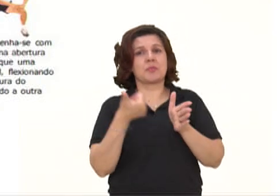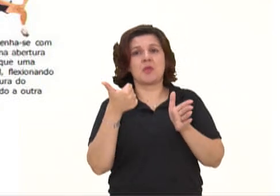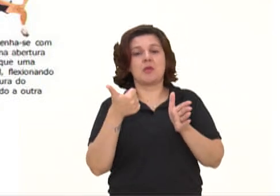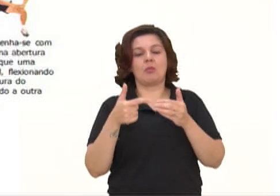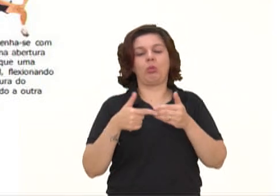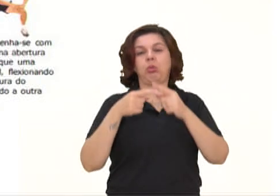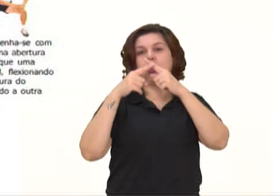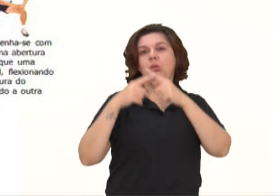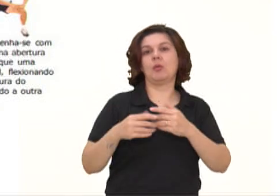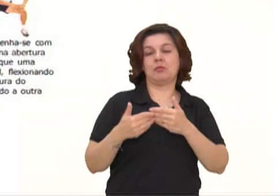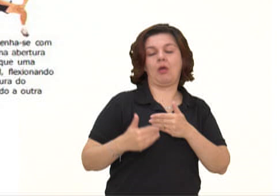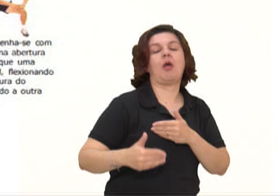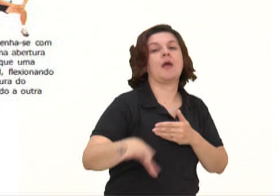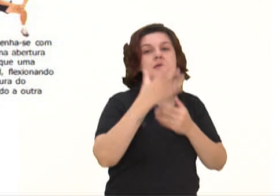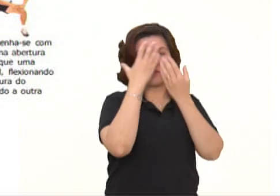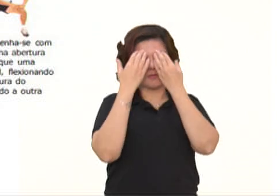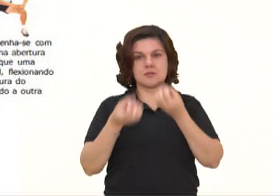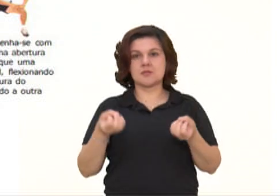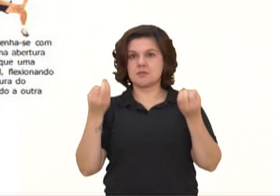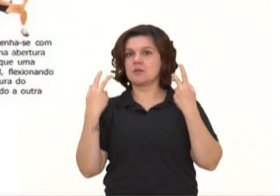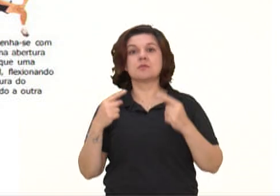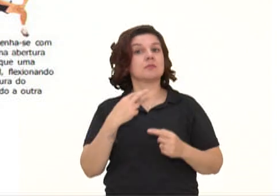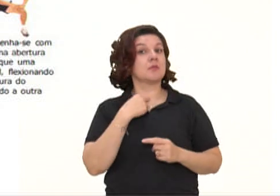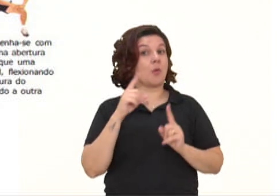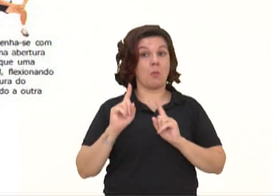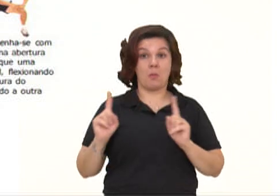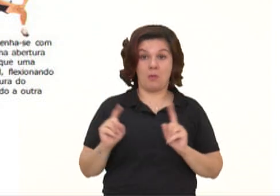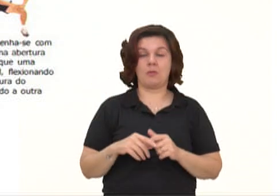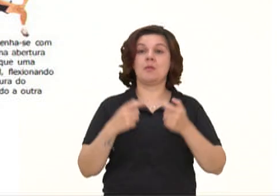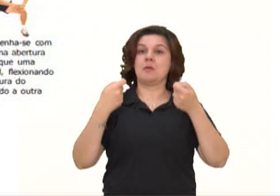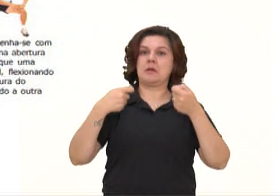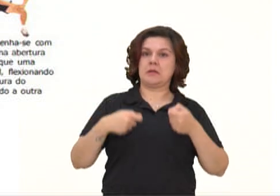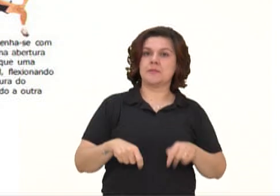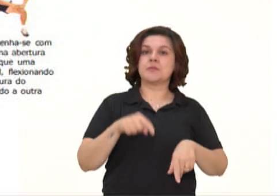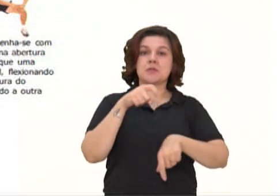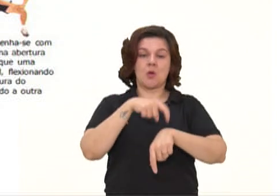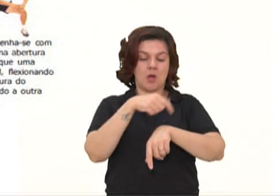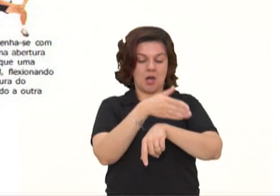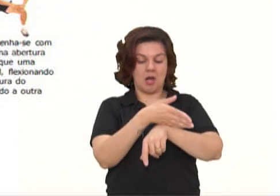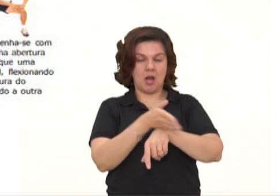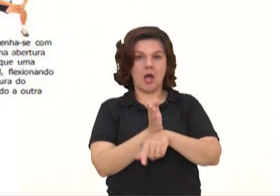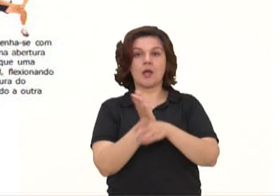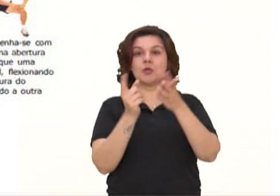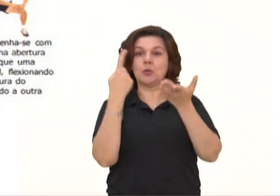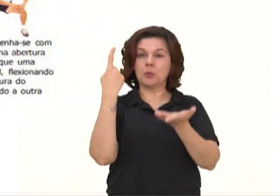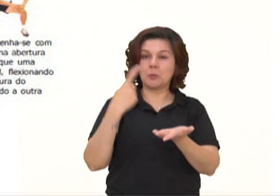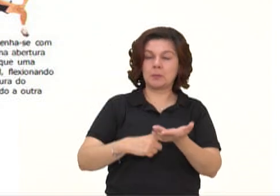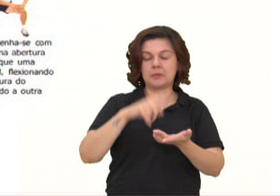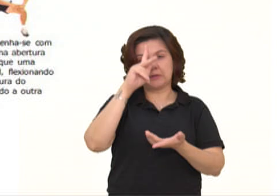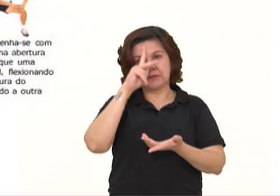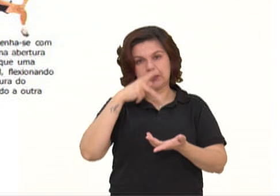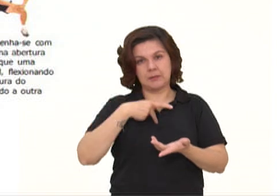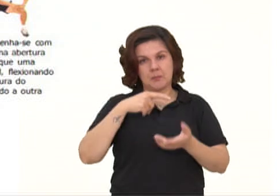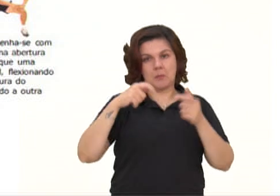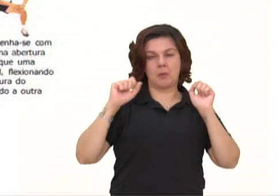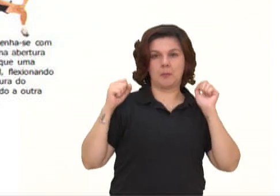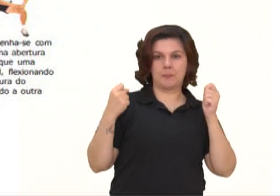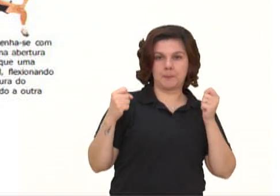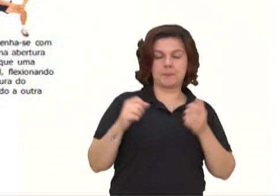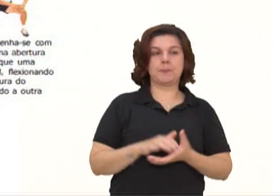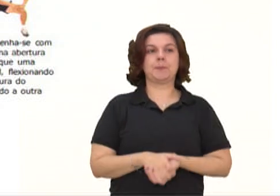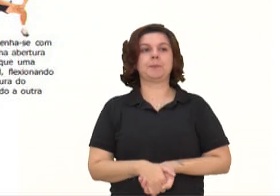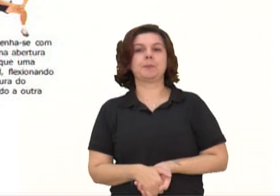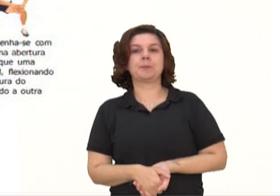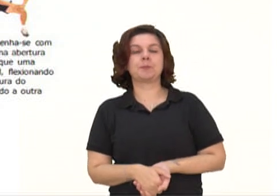mais fazer ele outra vez. Então estabeleçam aí, conforme os horários de vocês, alguns horários para destinar a esse tipo de